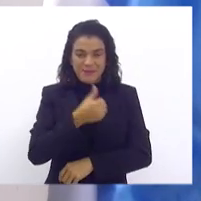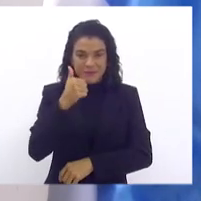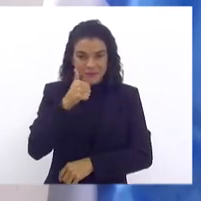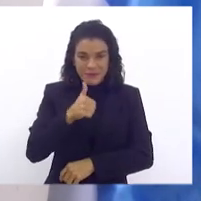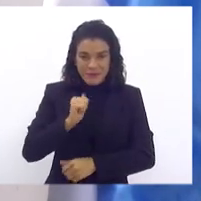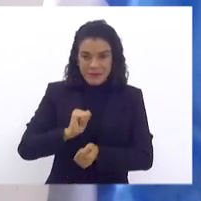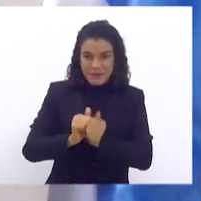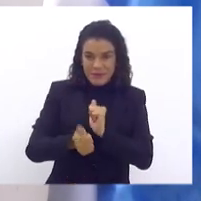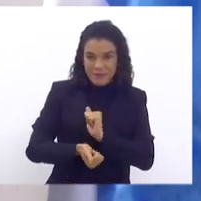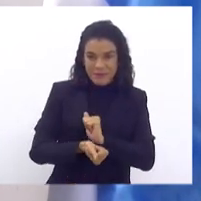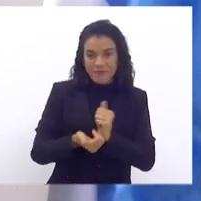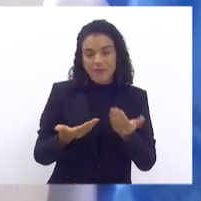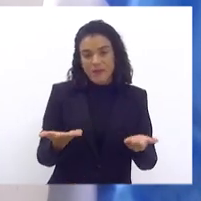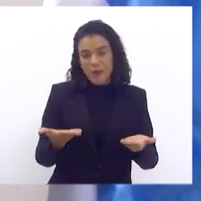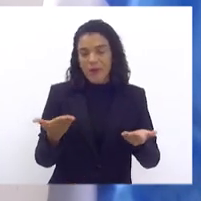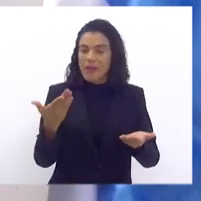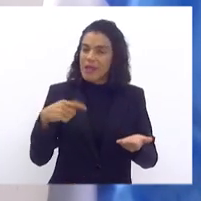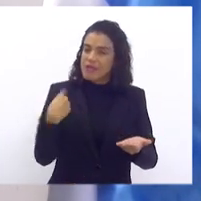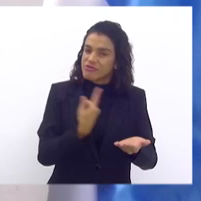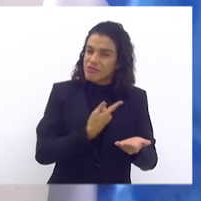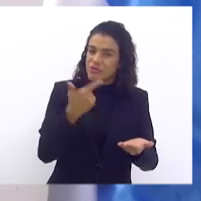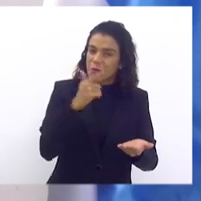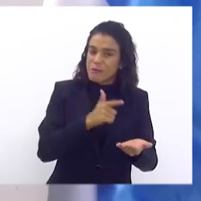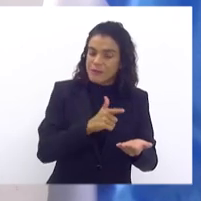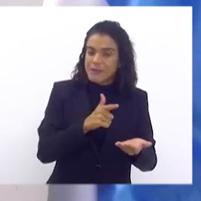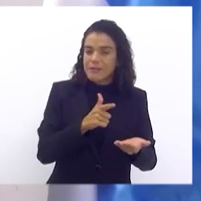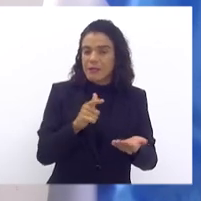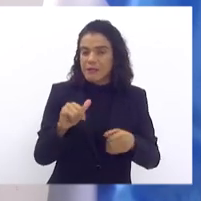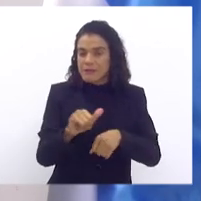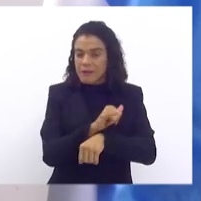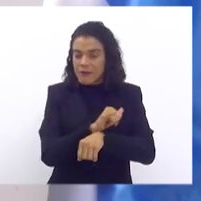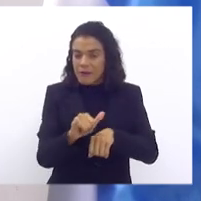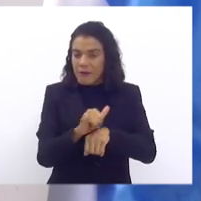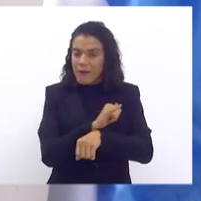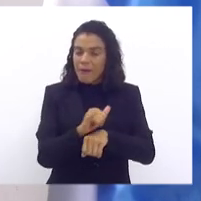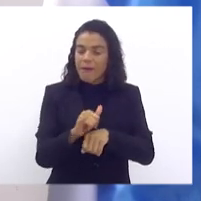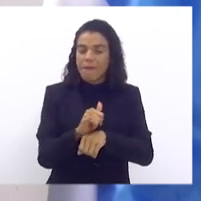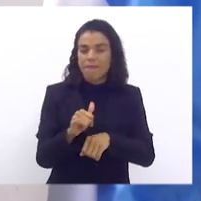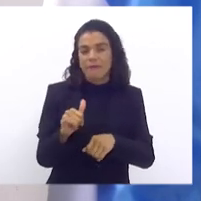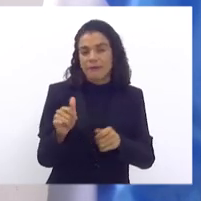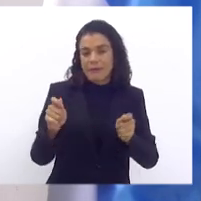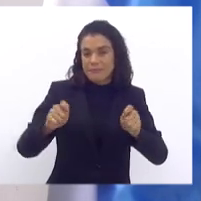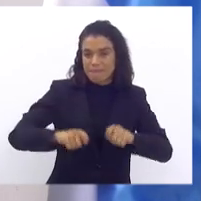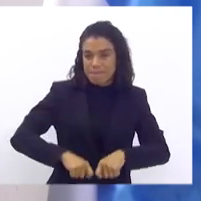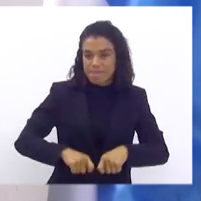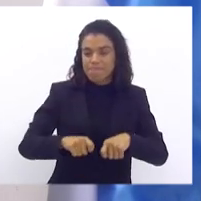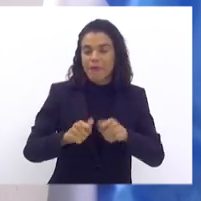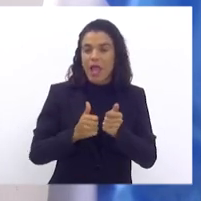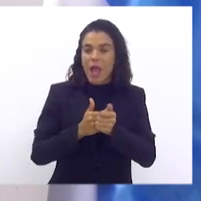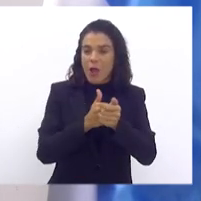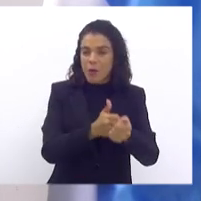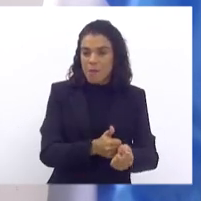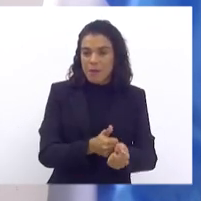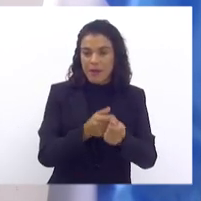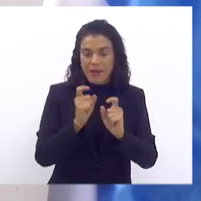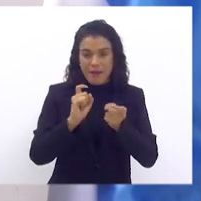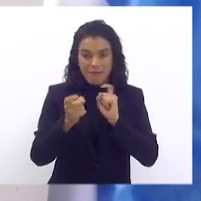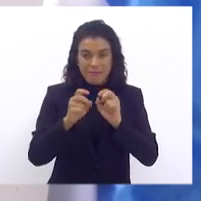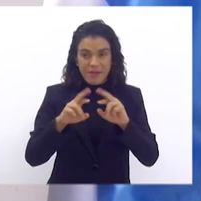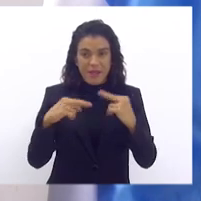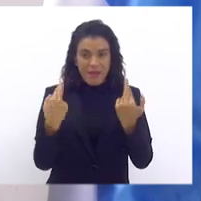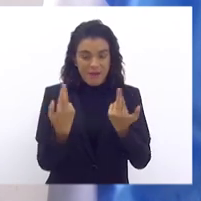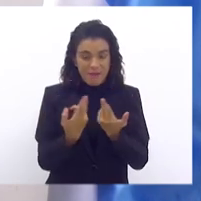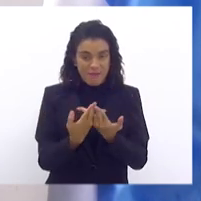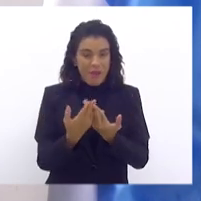assim, que a gente pudesse, de alguma maneira, estar acompanhando essas reuniões, que eu acho que essa casa